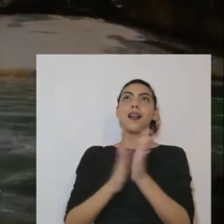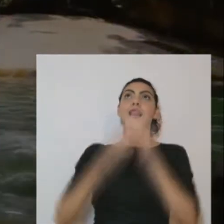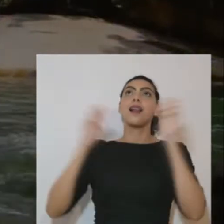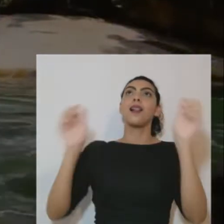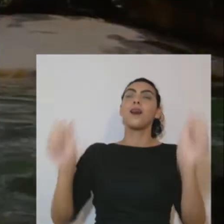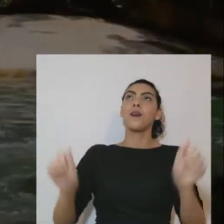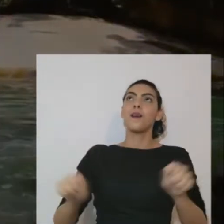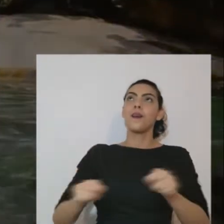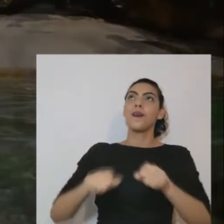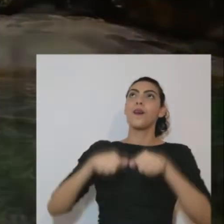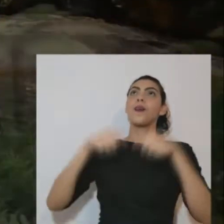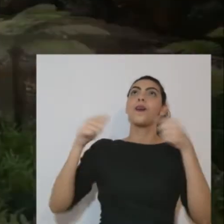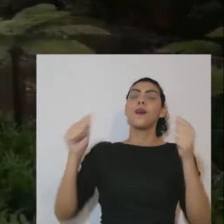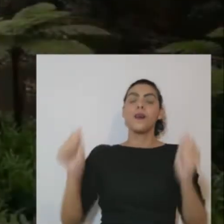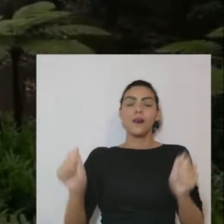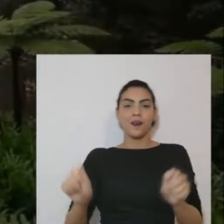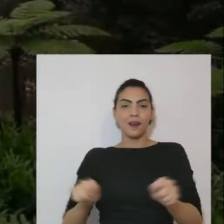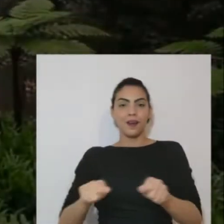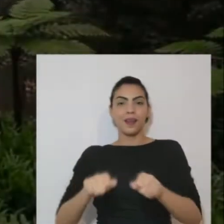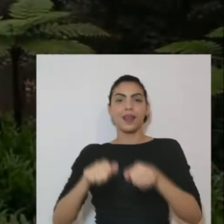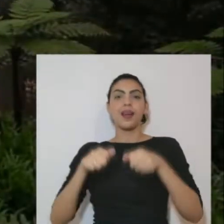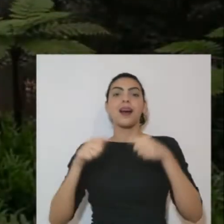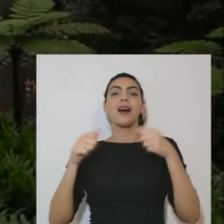aleluia, aleluia.